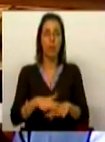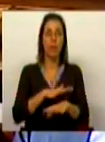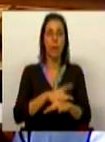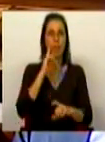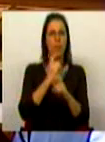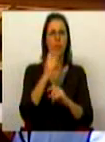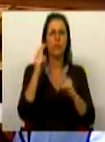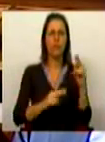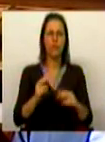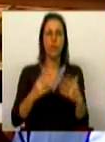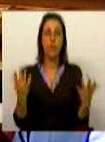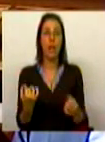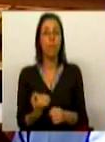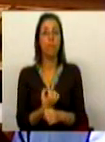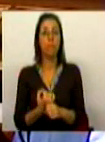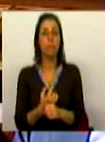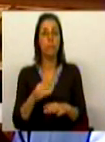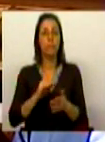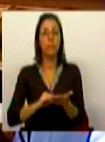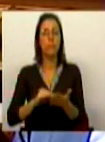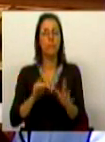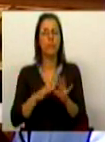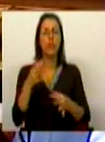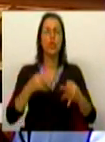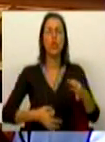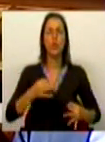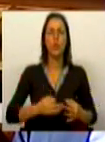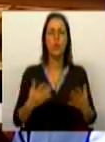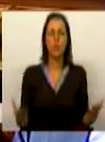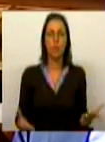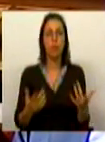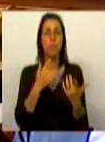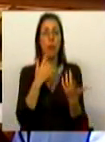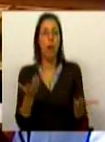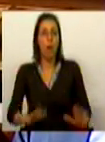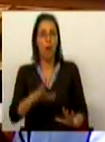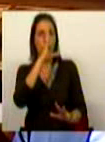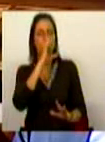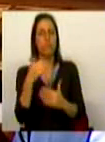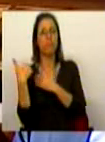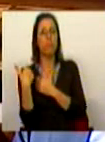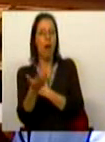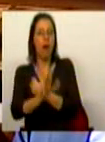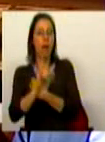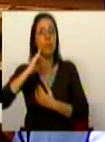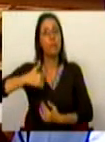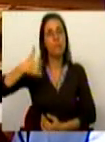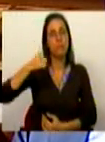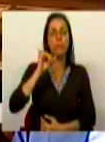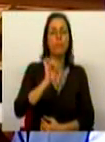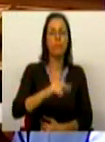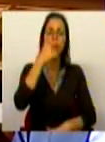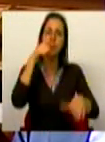administração fiscal, serviços de administração da justiça, denegando o Estado e as suas responsabilidades fundamentais